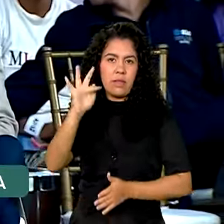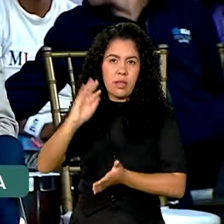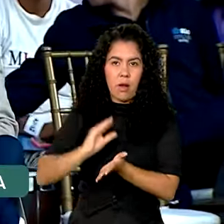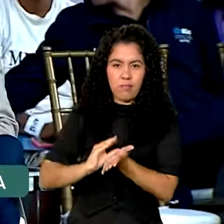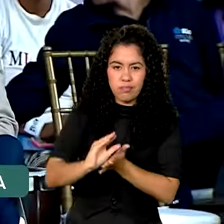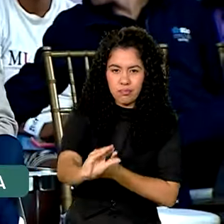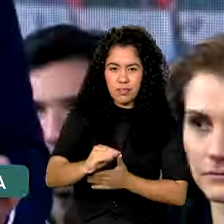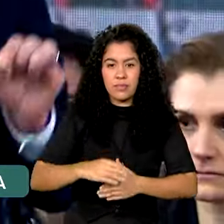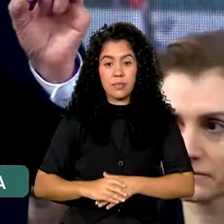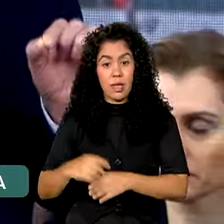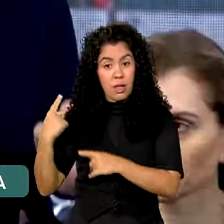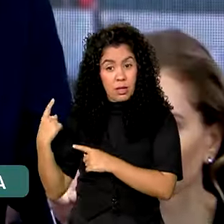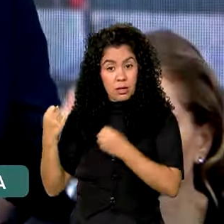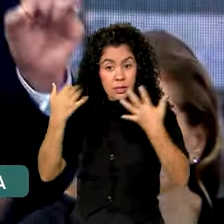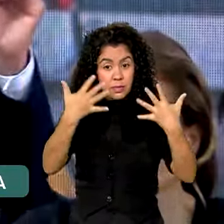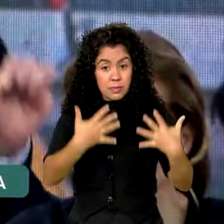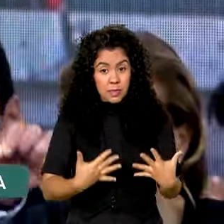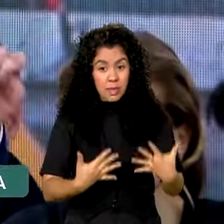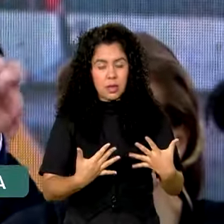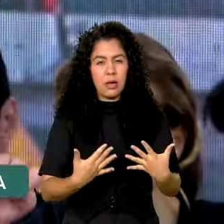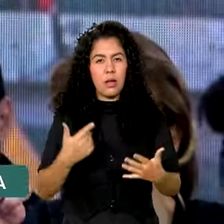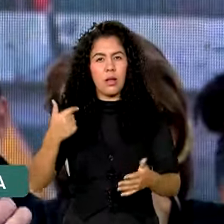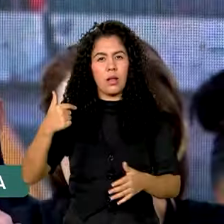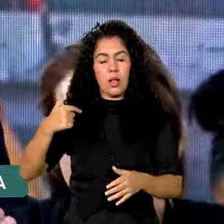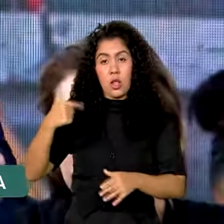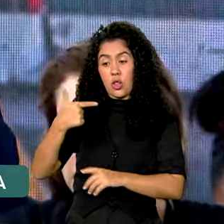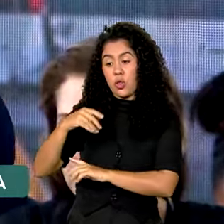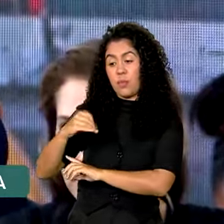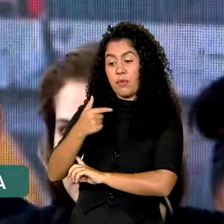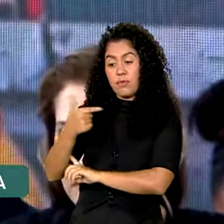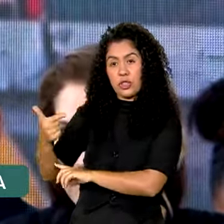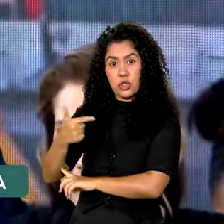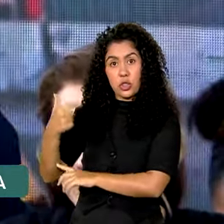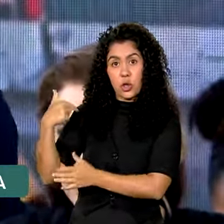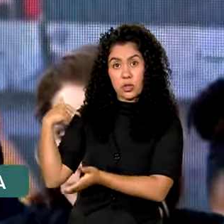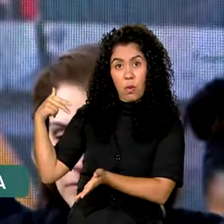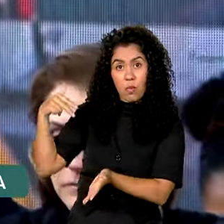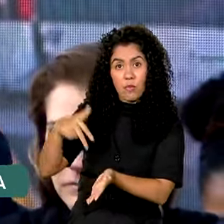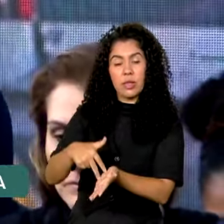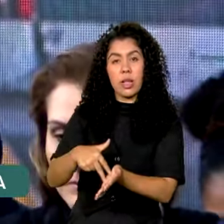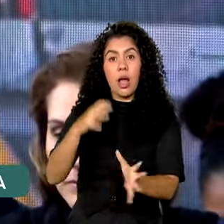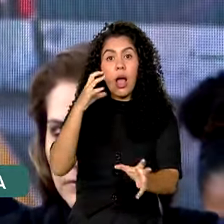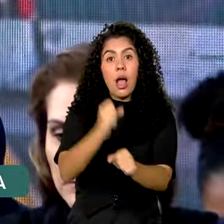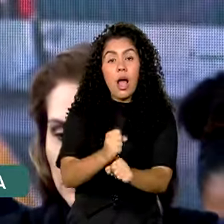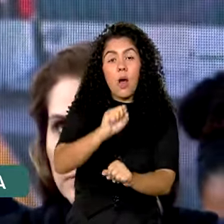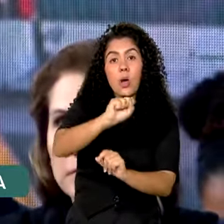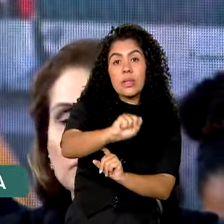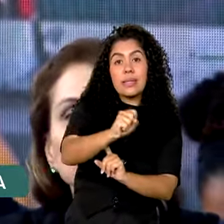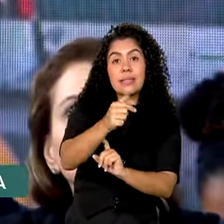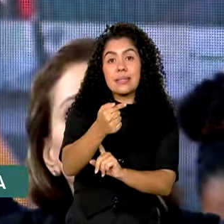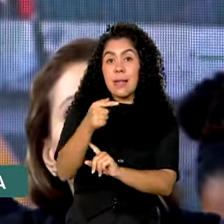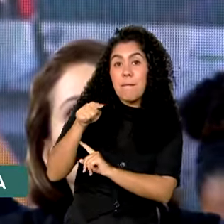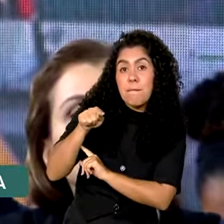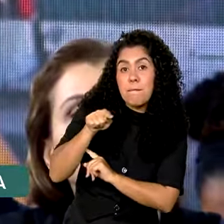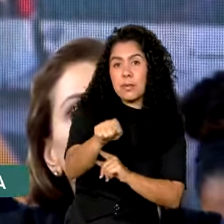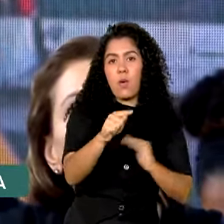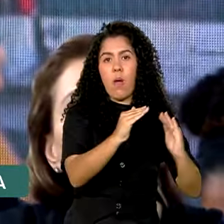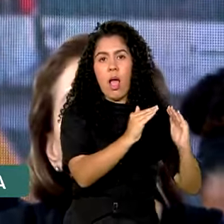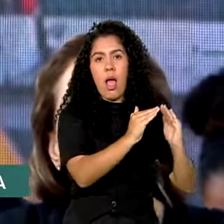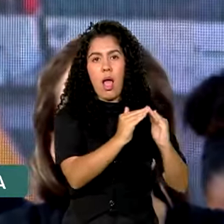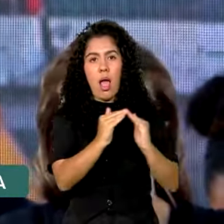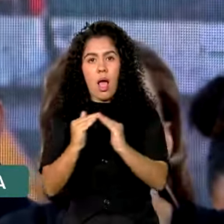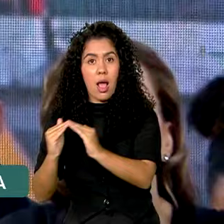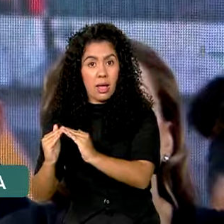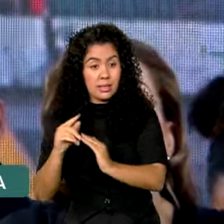Eu encontrei, quando eu votei em 2022, 87 mil casas que